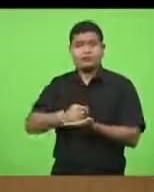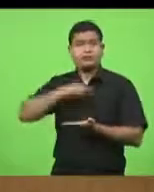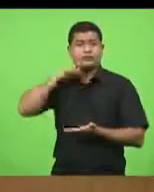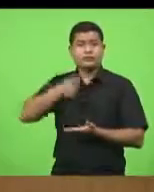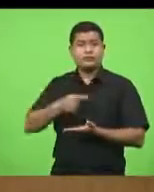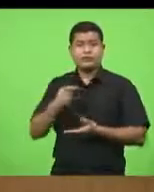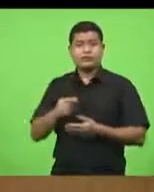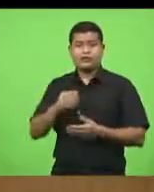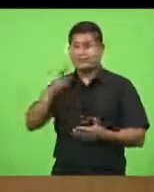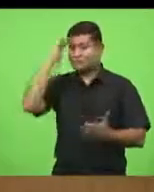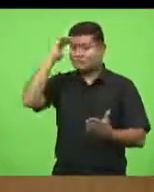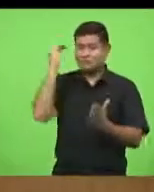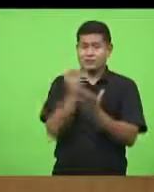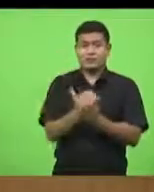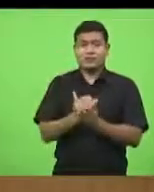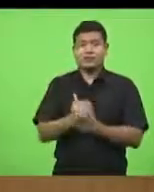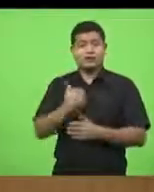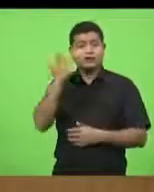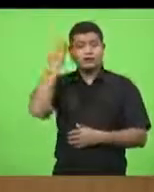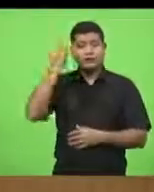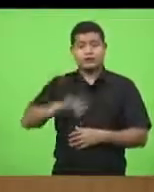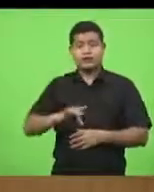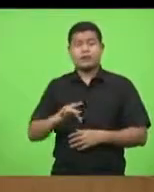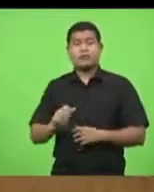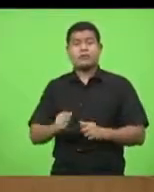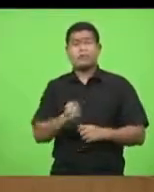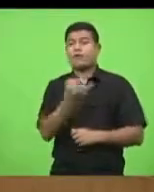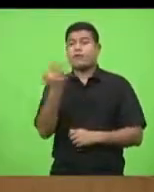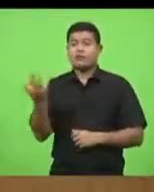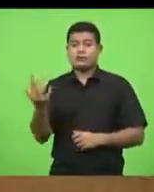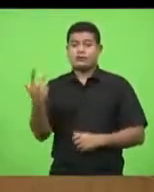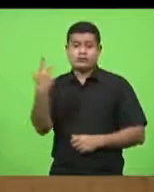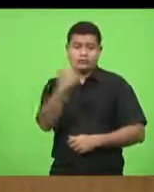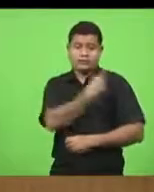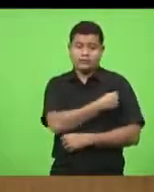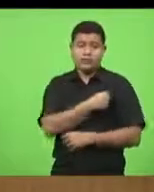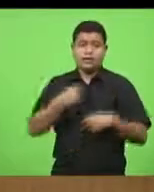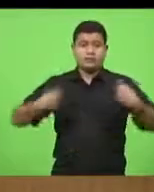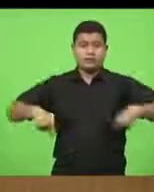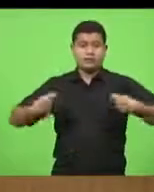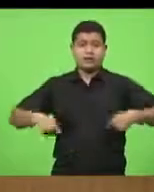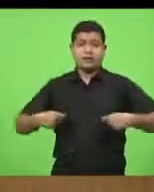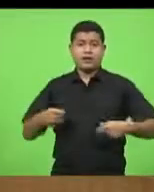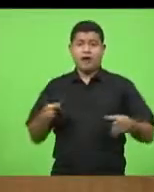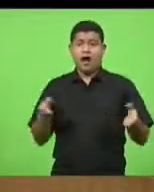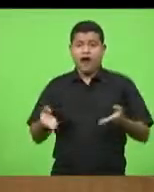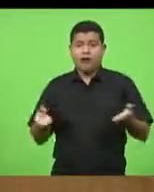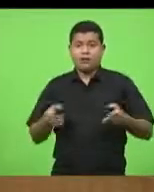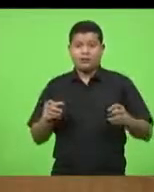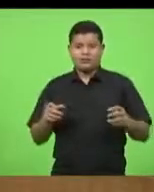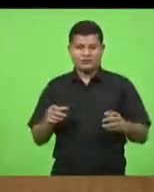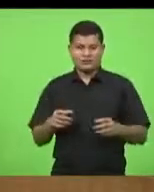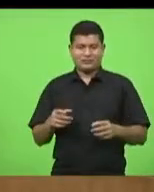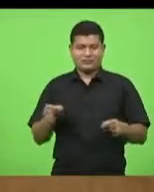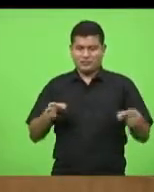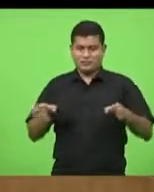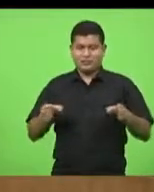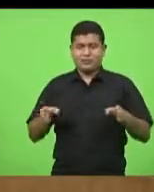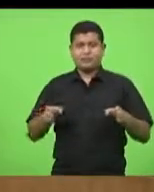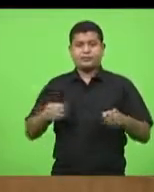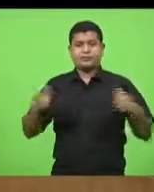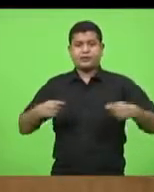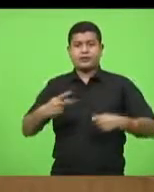não sabemos ainda quantas doses nós vamos precisar, porque, num primeiro momento, São duas doses, com exceção da vacina da